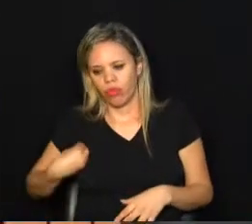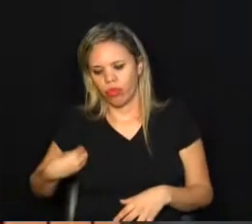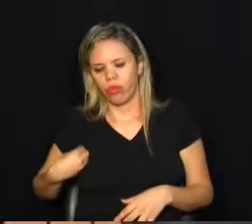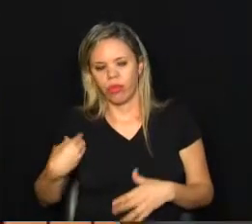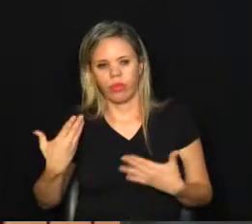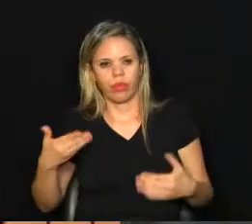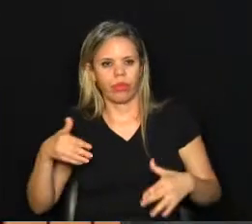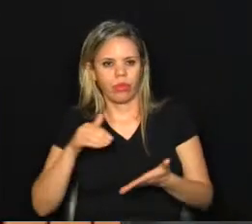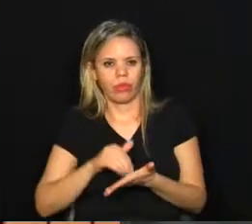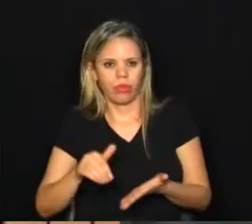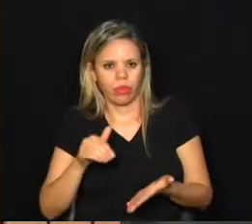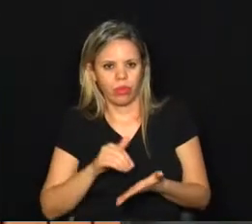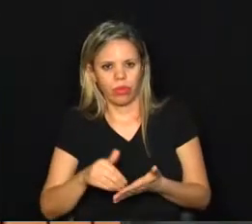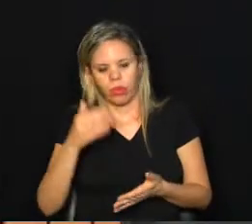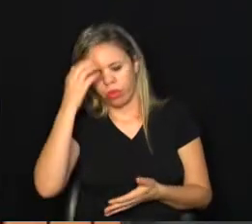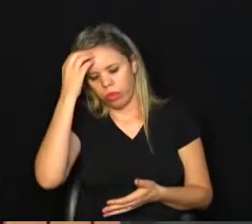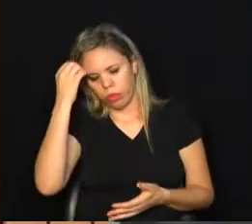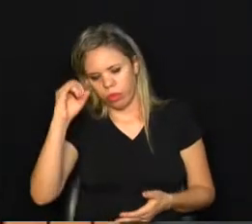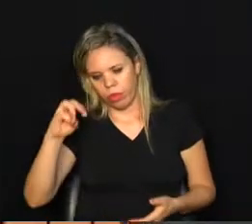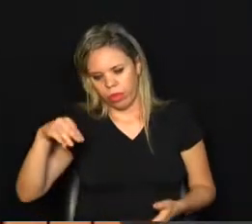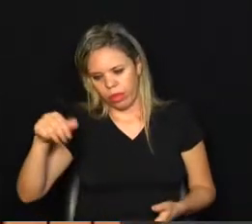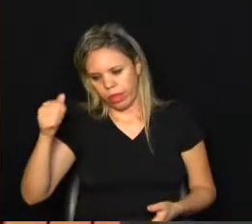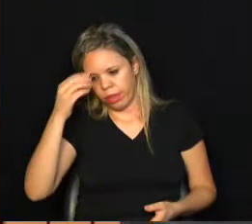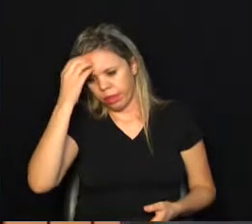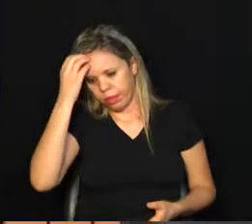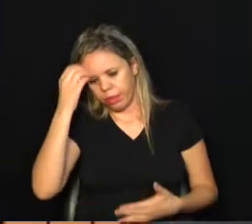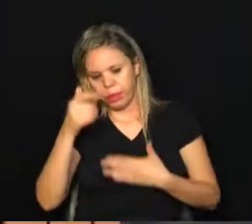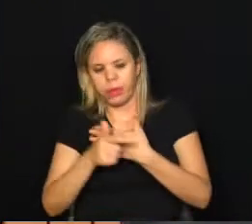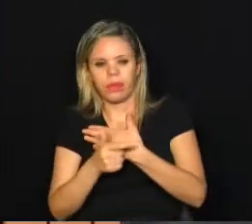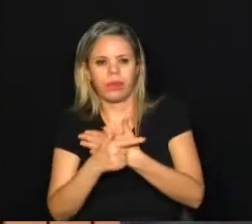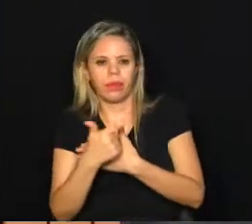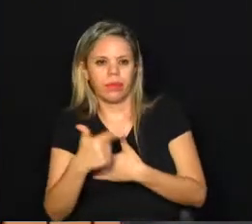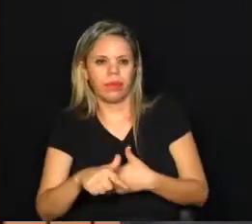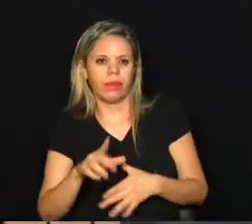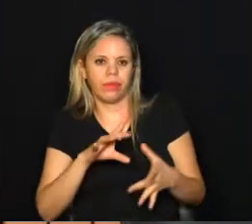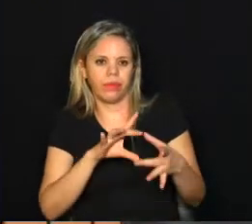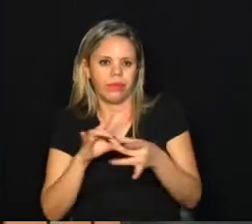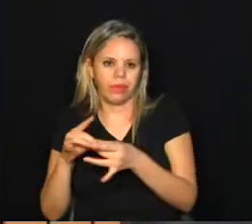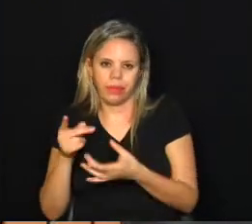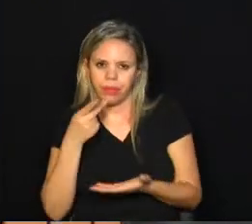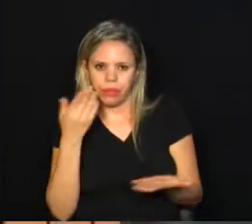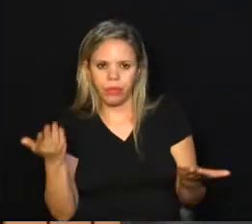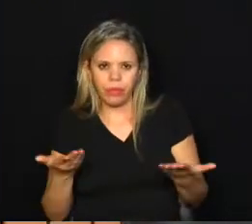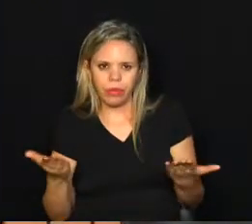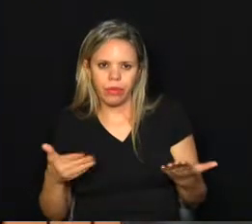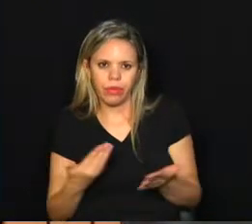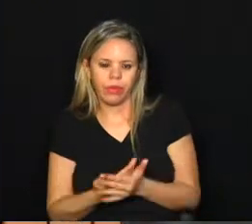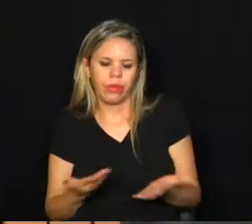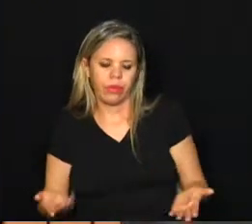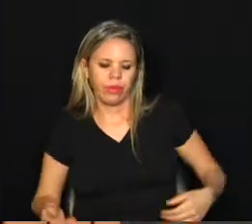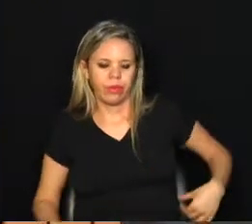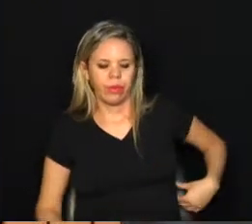entre a secretaria e a IMA, e o papel dela nesse contexto que nós conversamos até aqui?